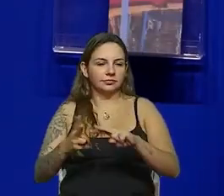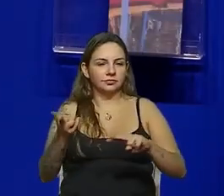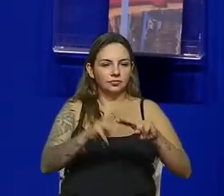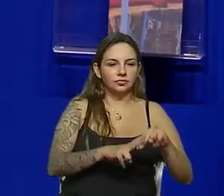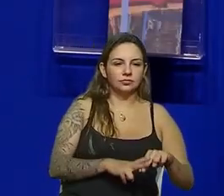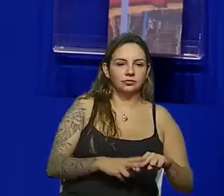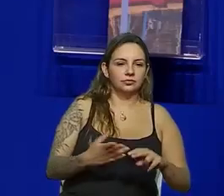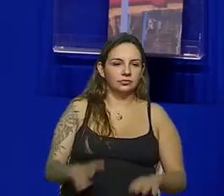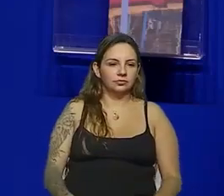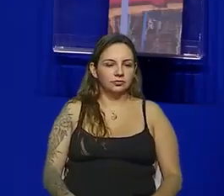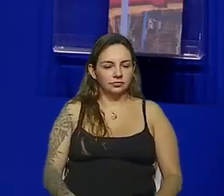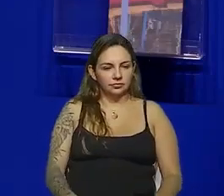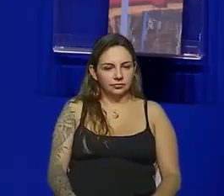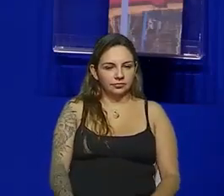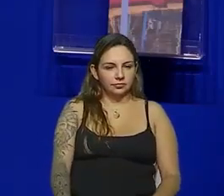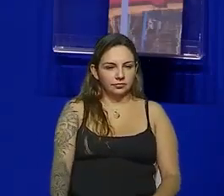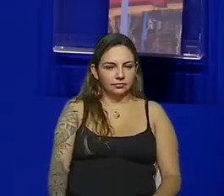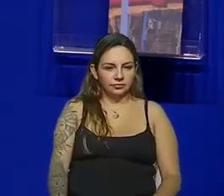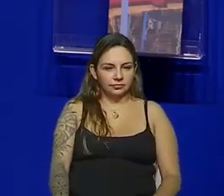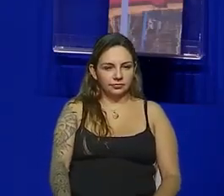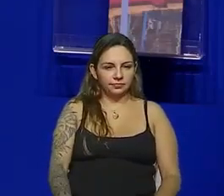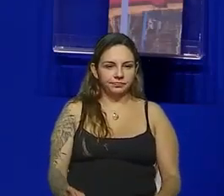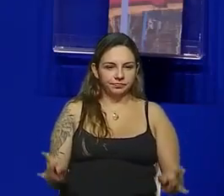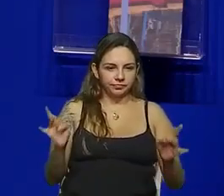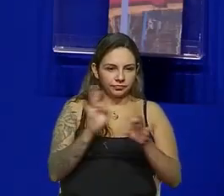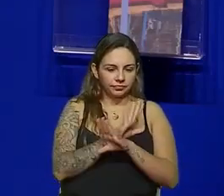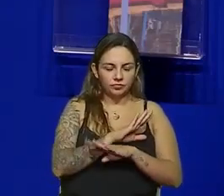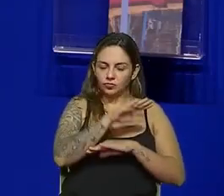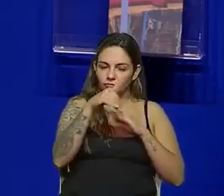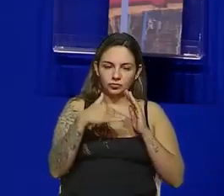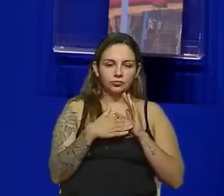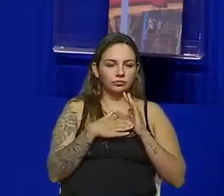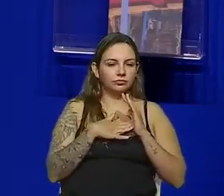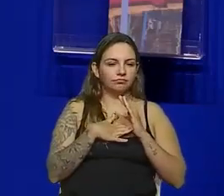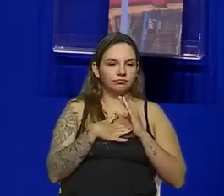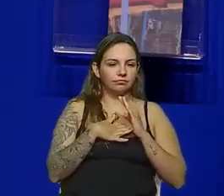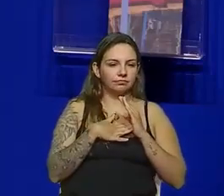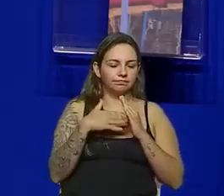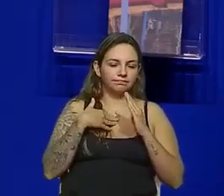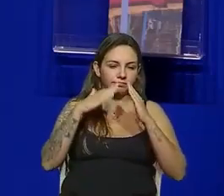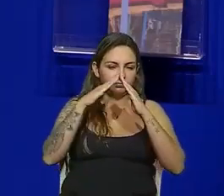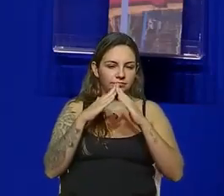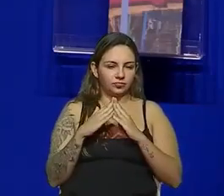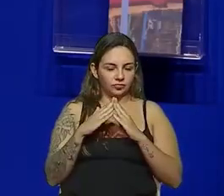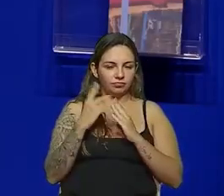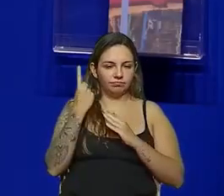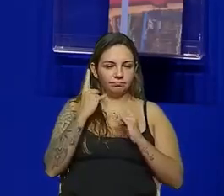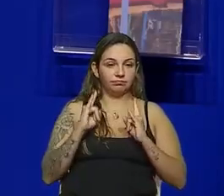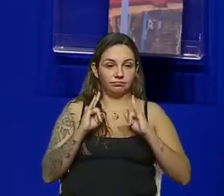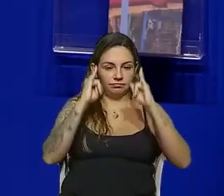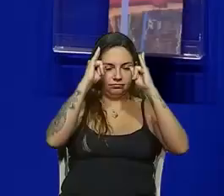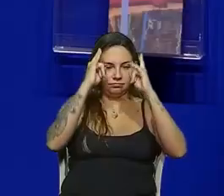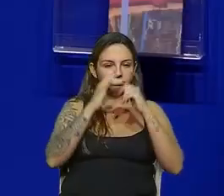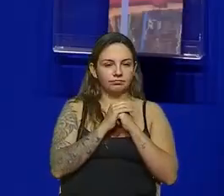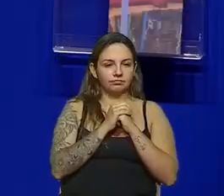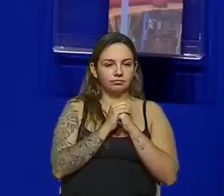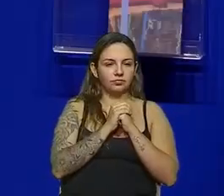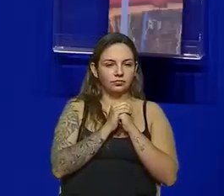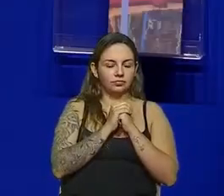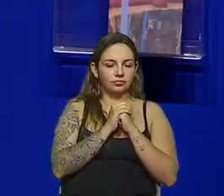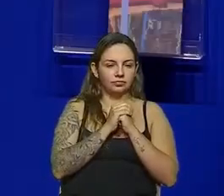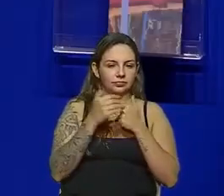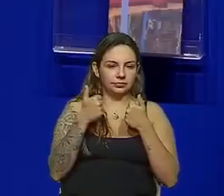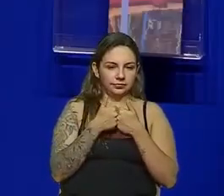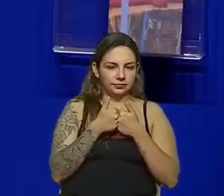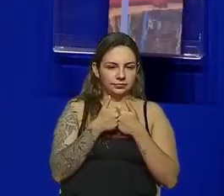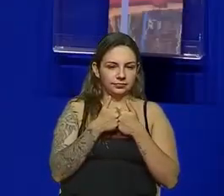de um torturado. Logo que terminou tudo isso, eu morava num apartamento